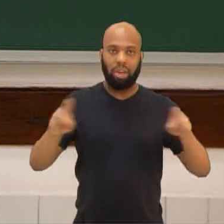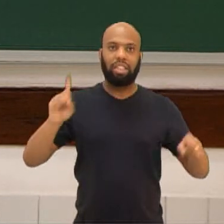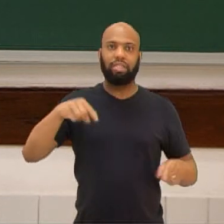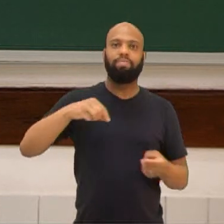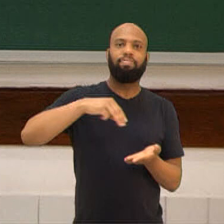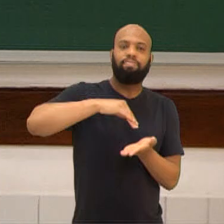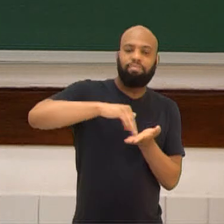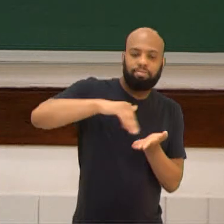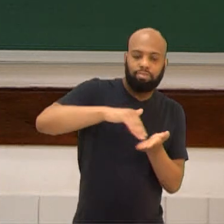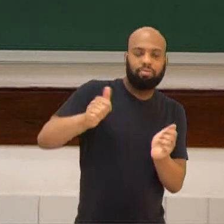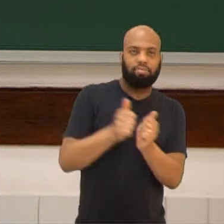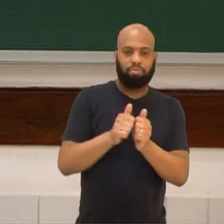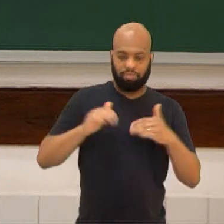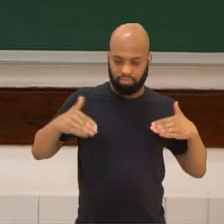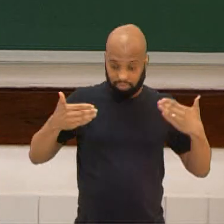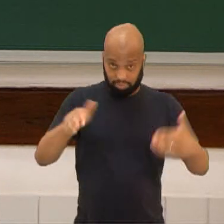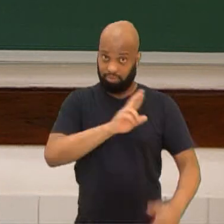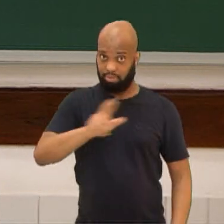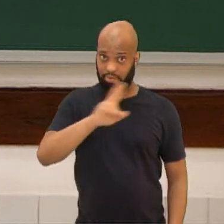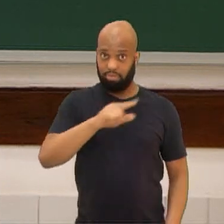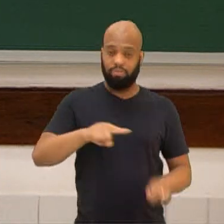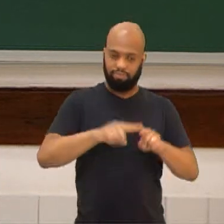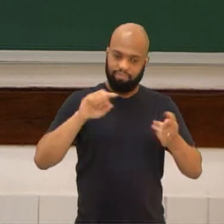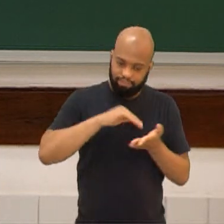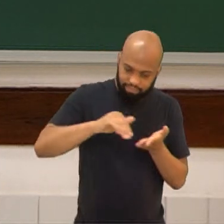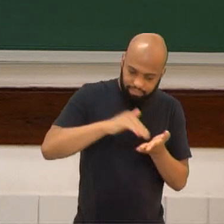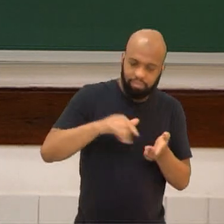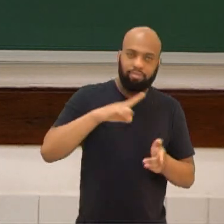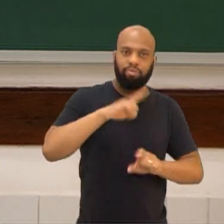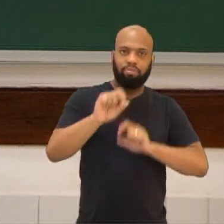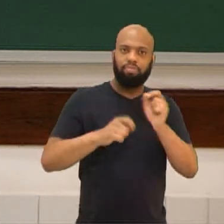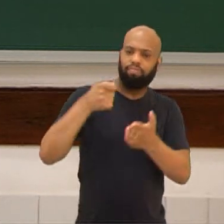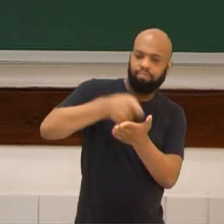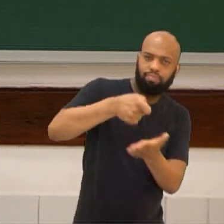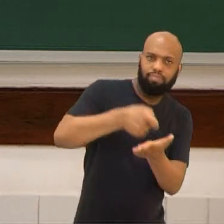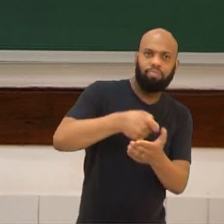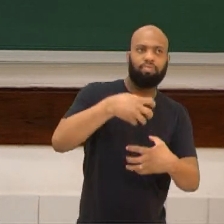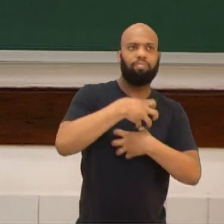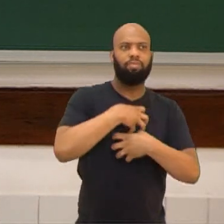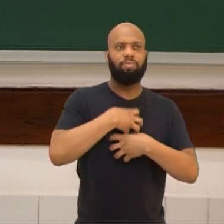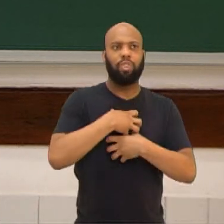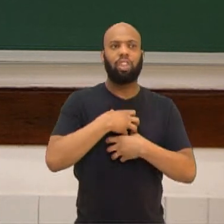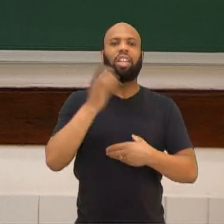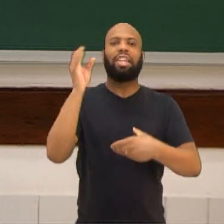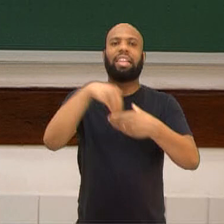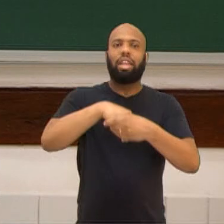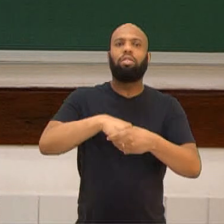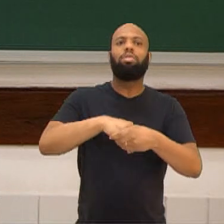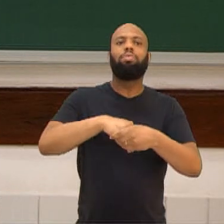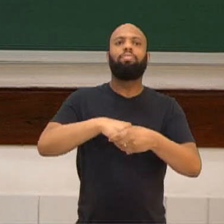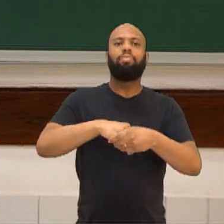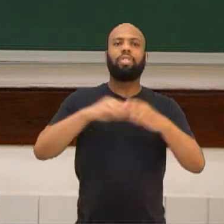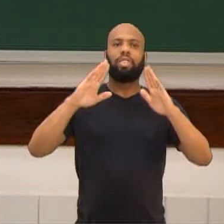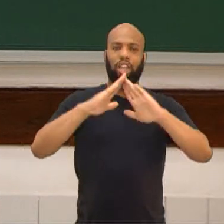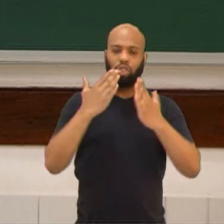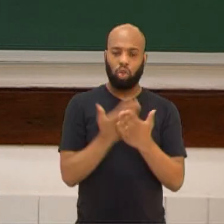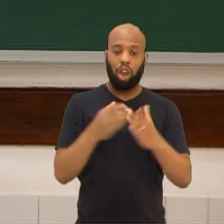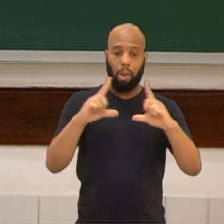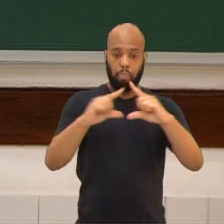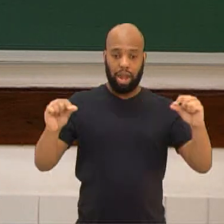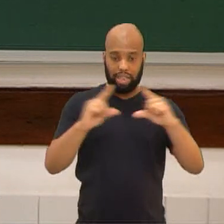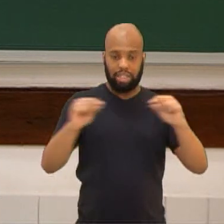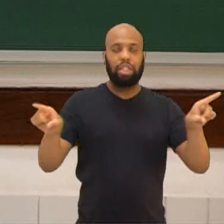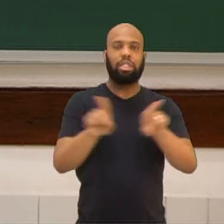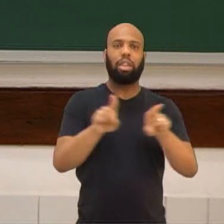ele atuou. Ele levou como obrigatório o canto orfeônico nas escolas, primeiro de Brasília, depois do Brasil